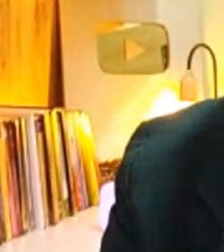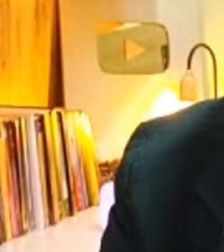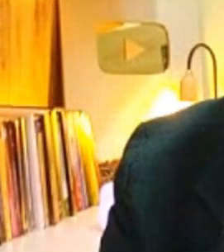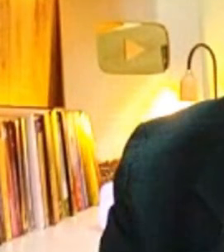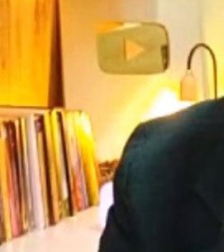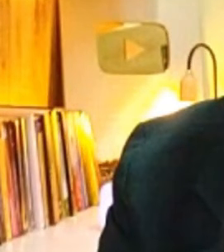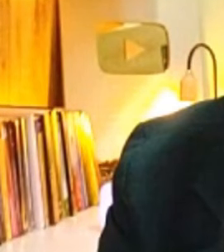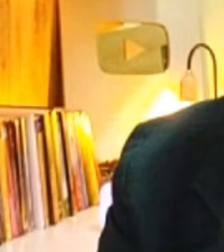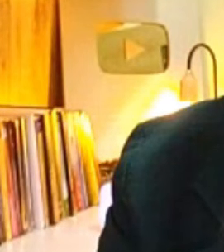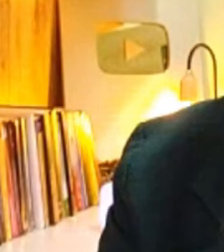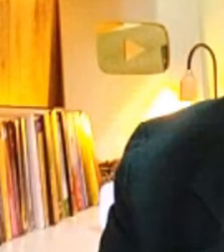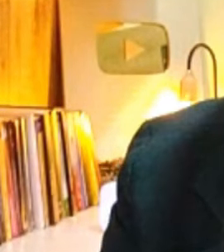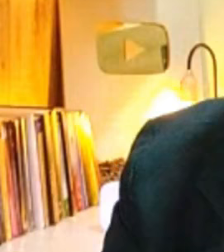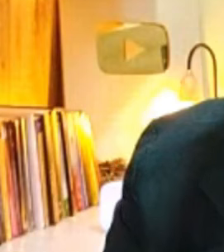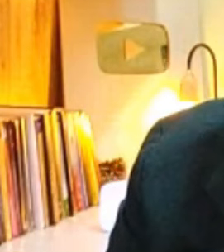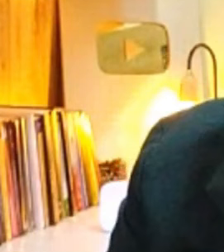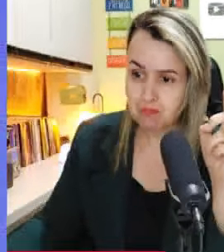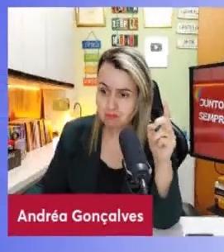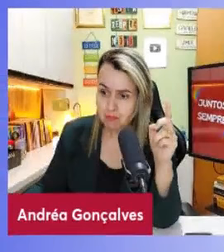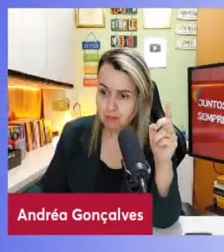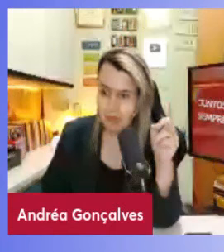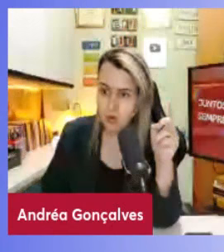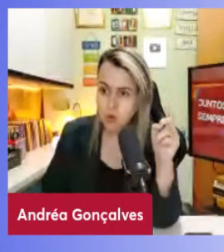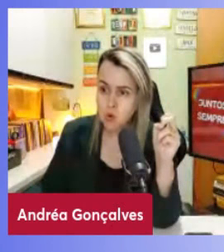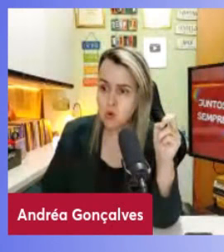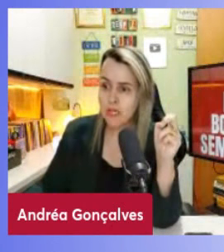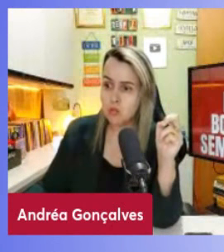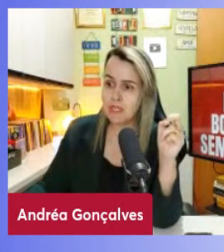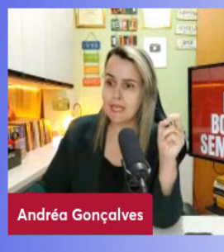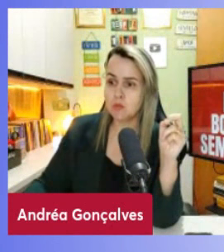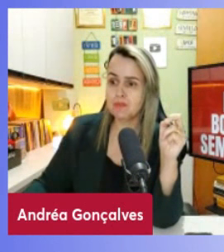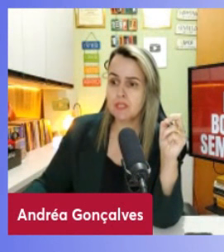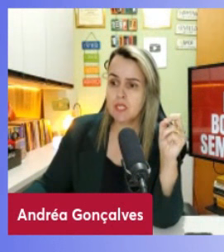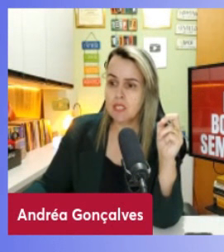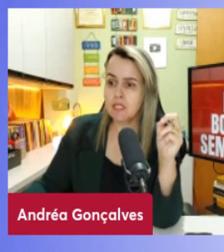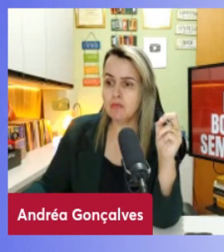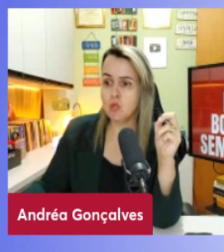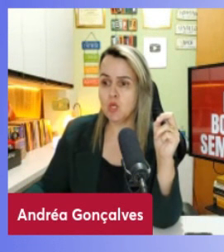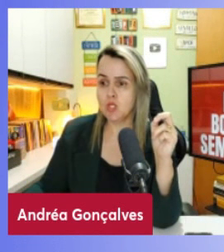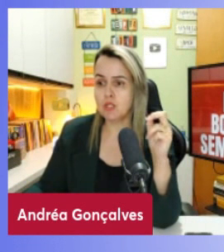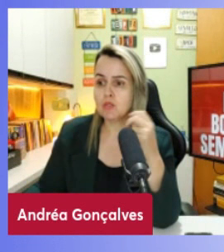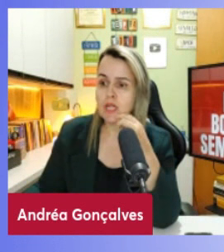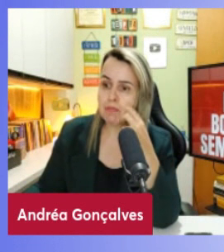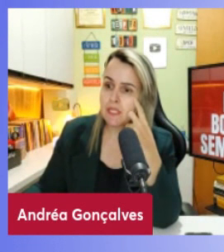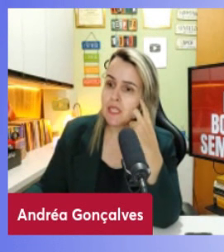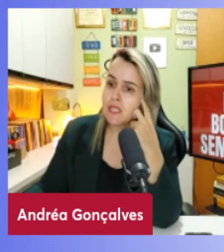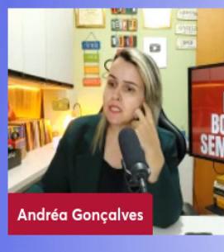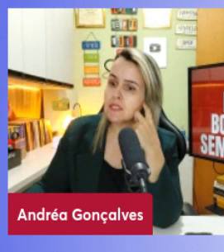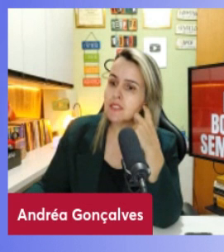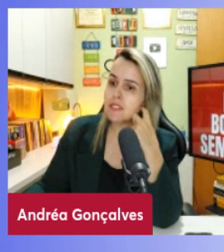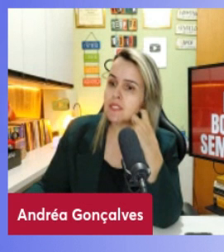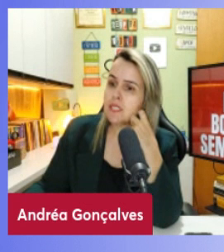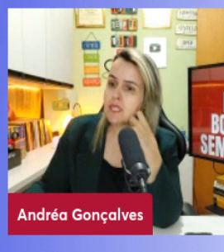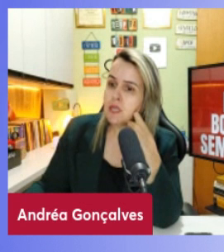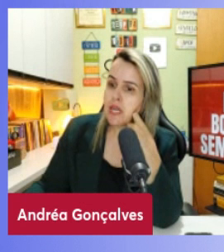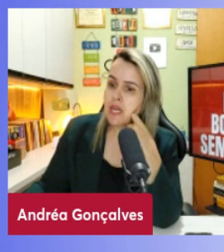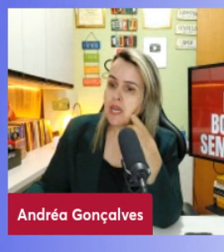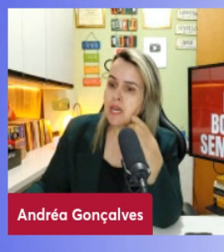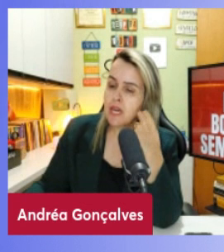eu não comentei sobre aqui ó o resultado que teve hoje da pesquisa